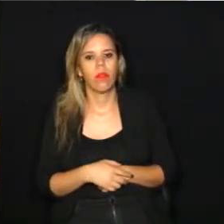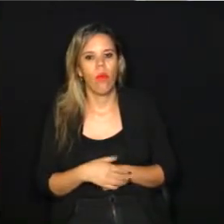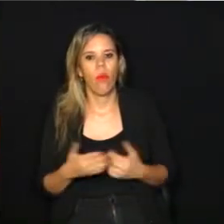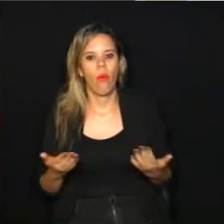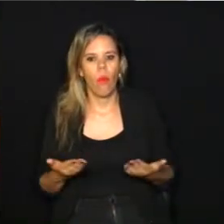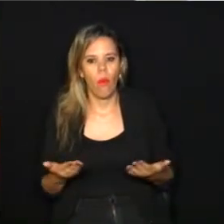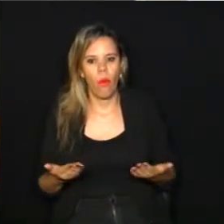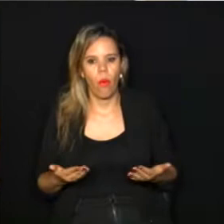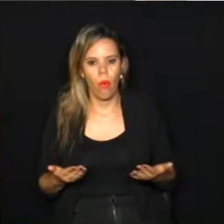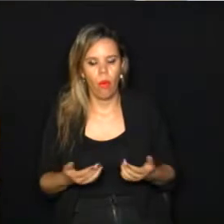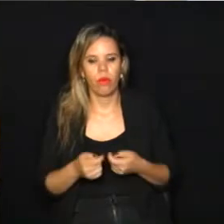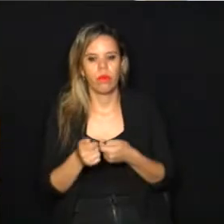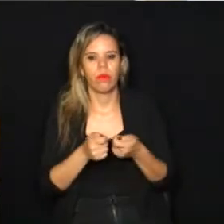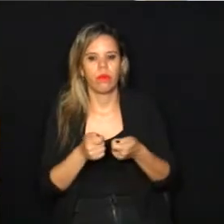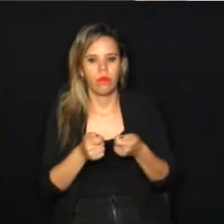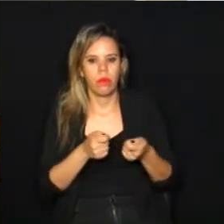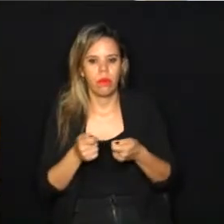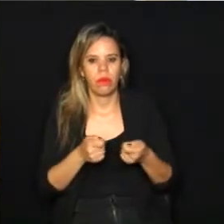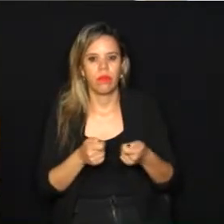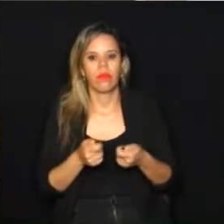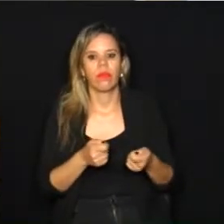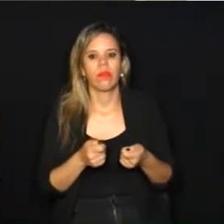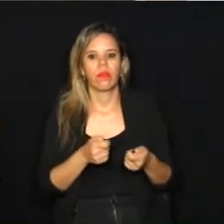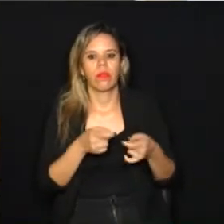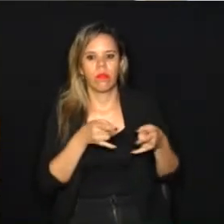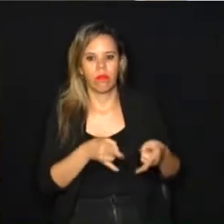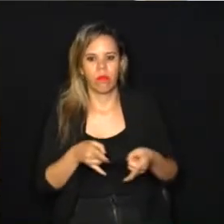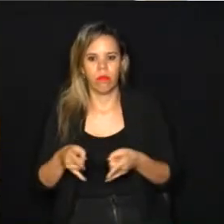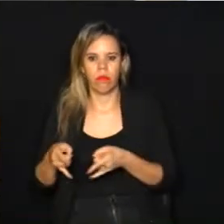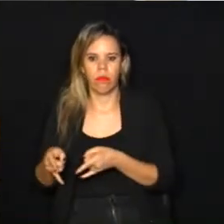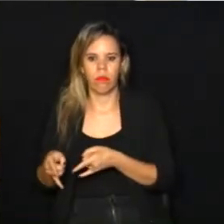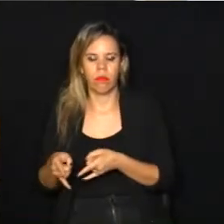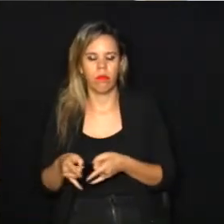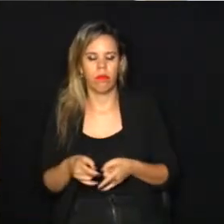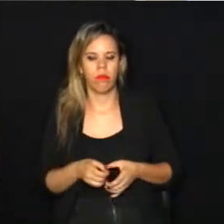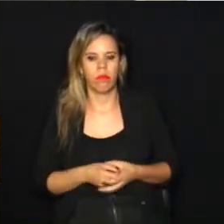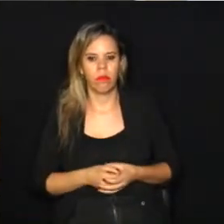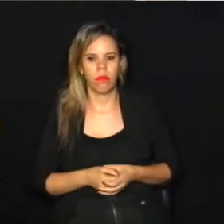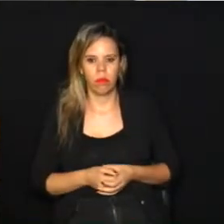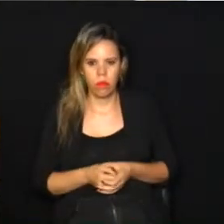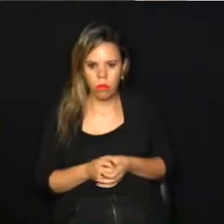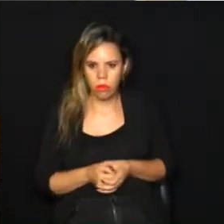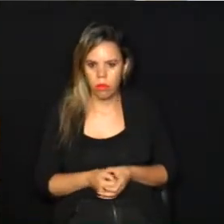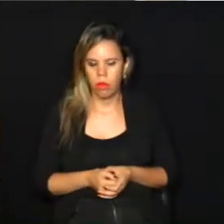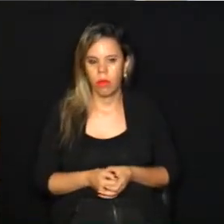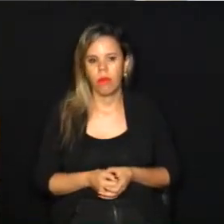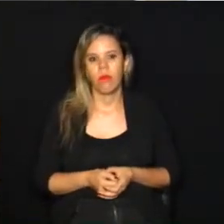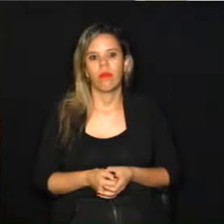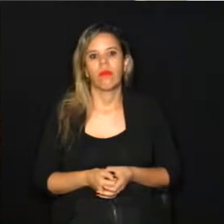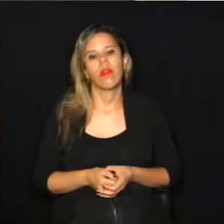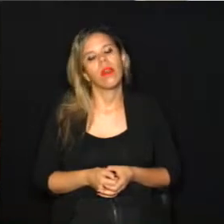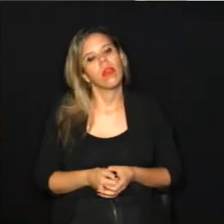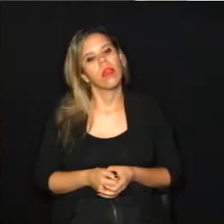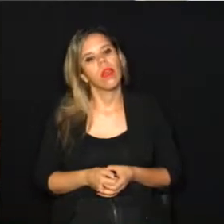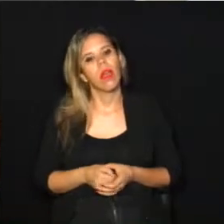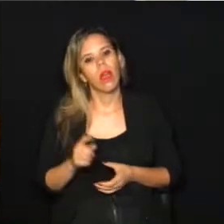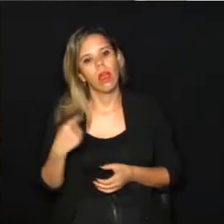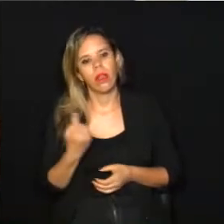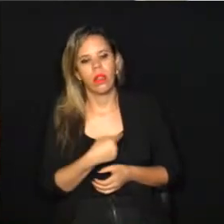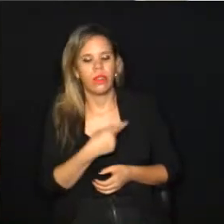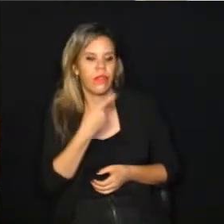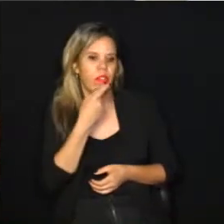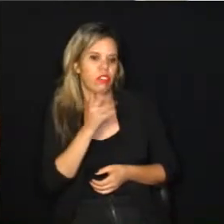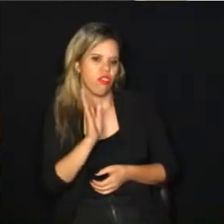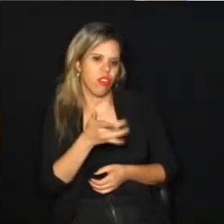estamos equilibrados em termos de leito. Hoje não temos, assim, nós até periférico, isso que eu vou falar, nós